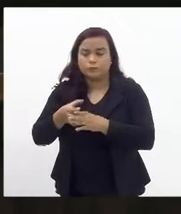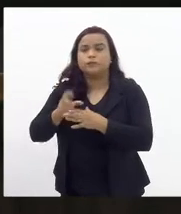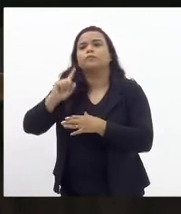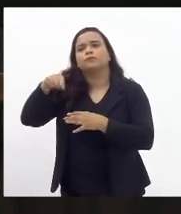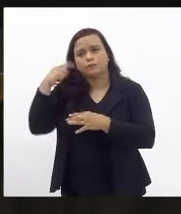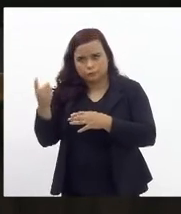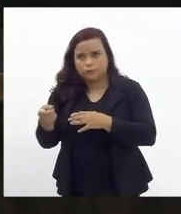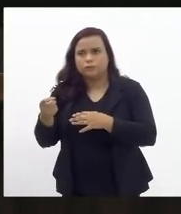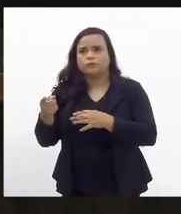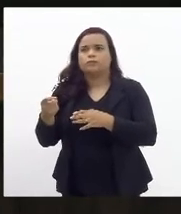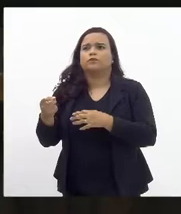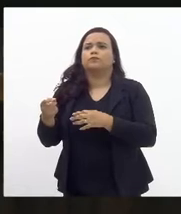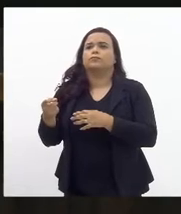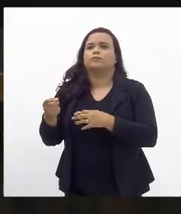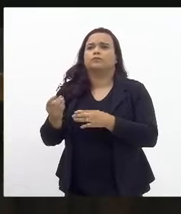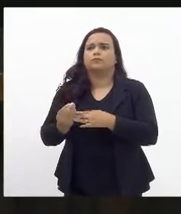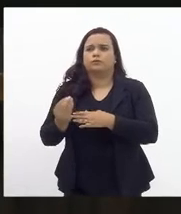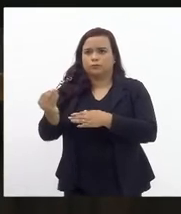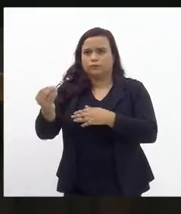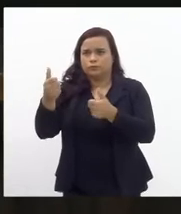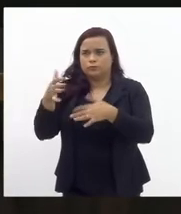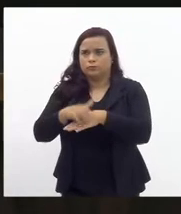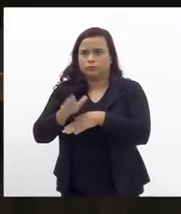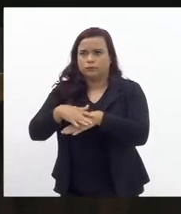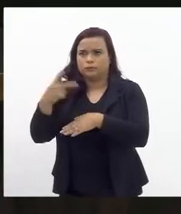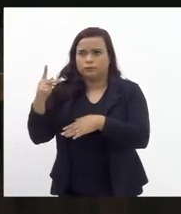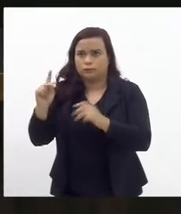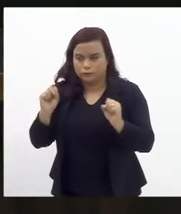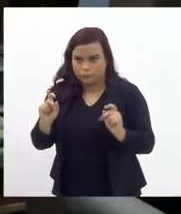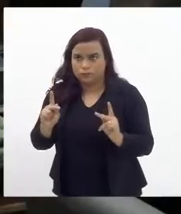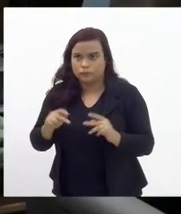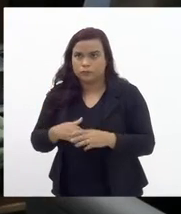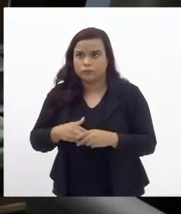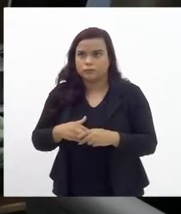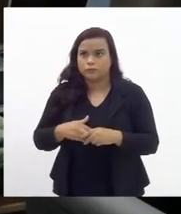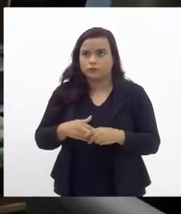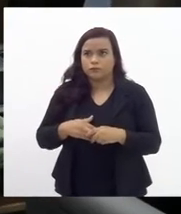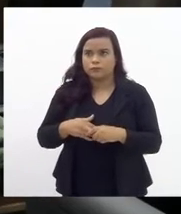das comissões, eu abro aí para Vossa Excelência.